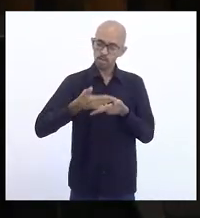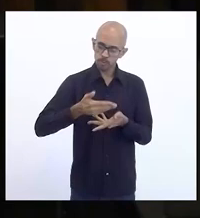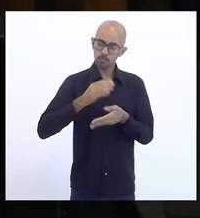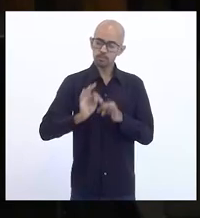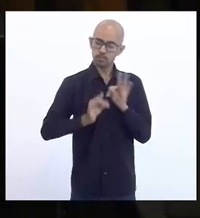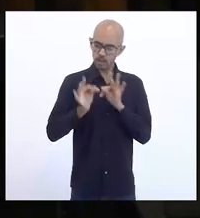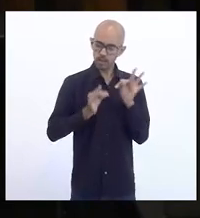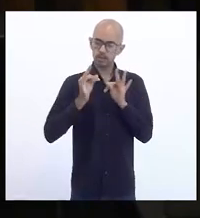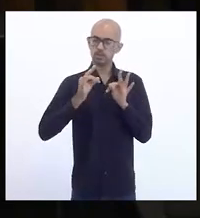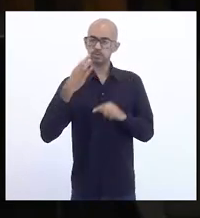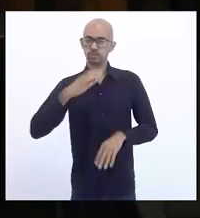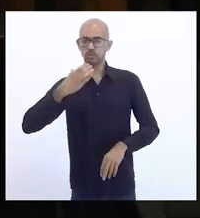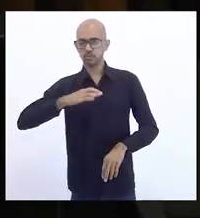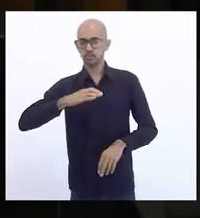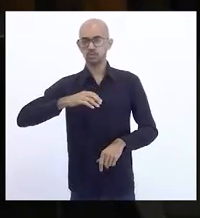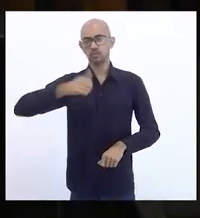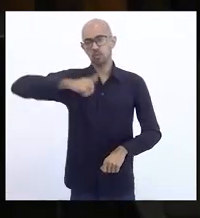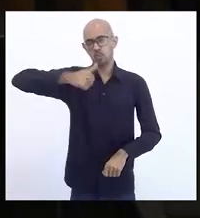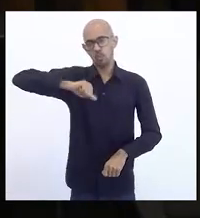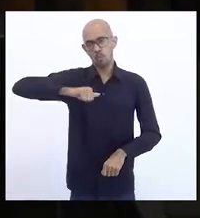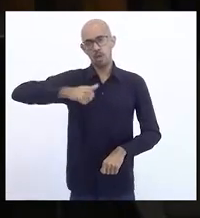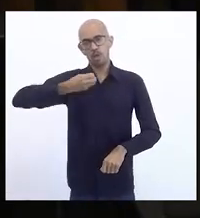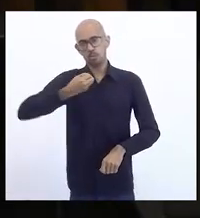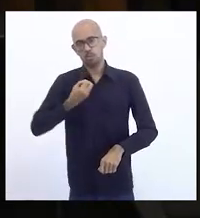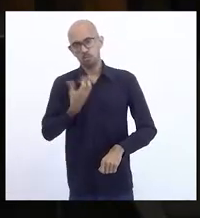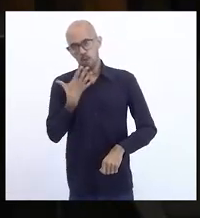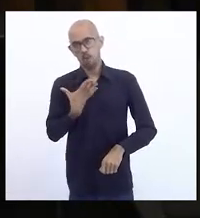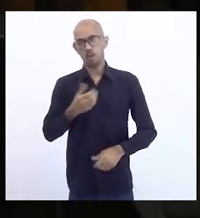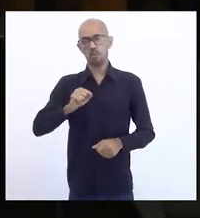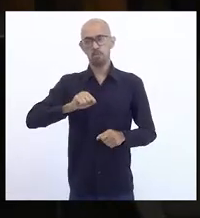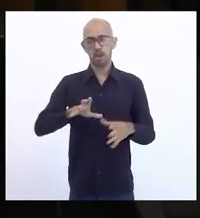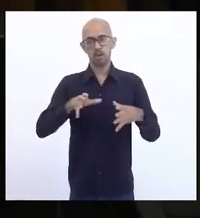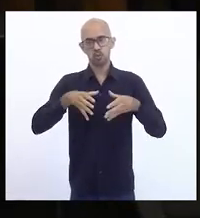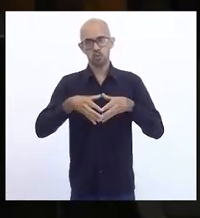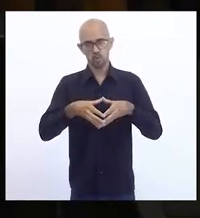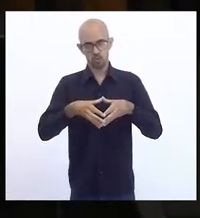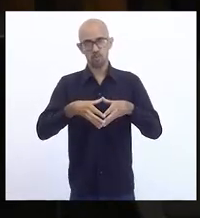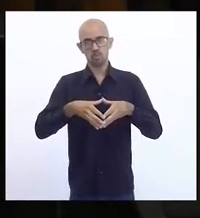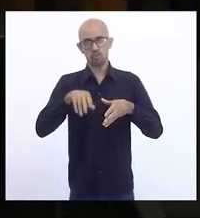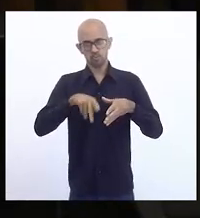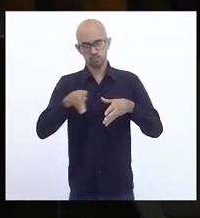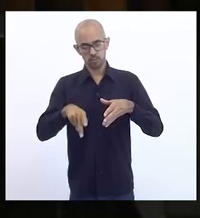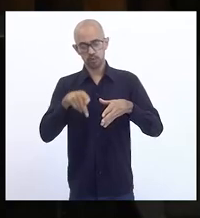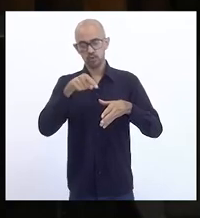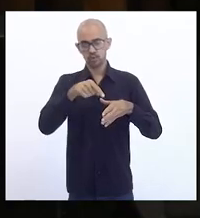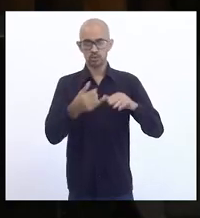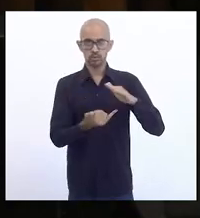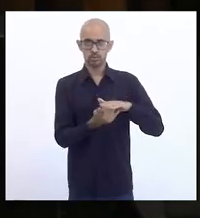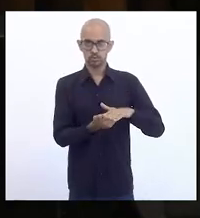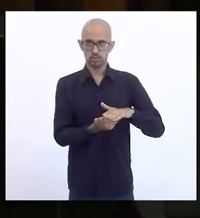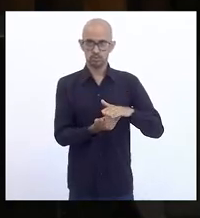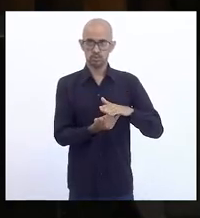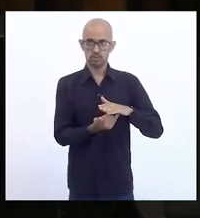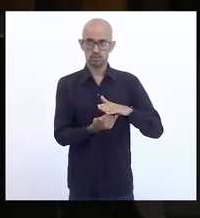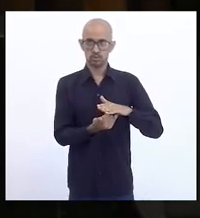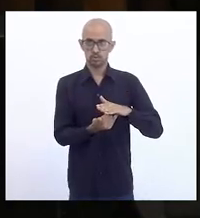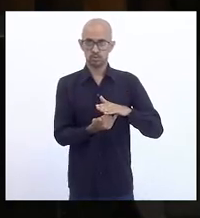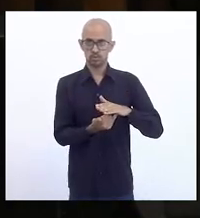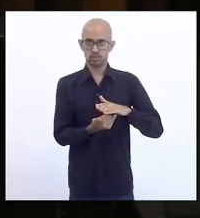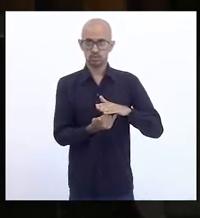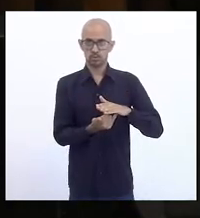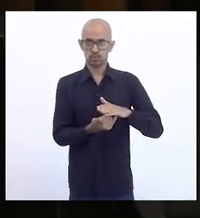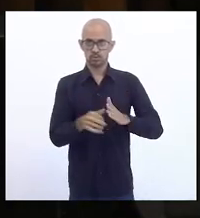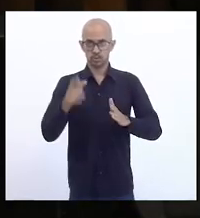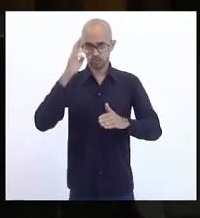técnico-científico de qualidade para o corpo docente daquela instituição.